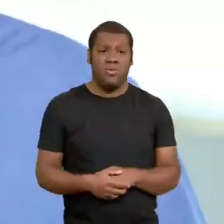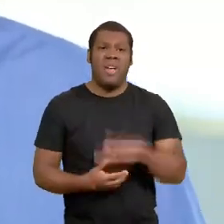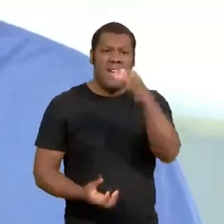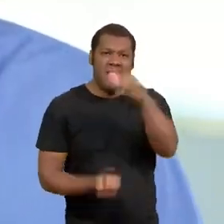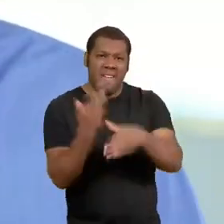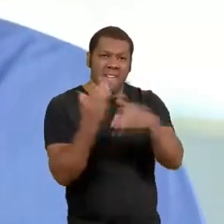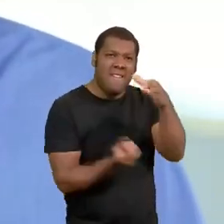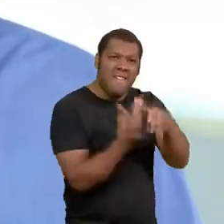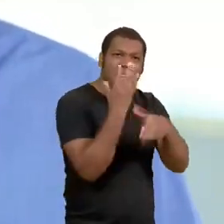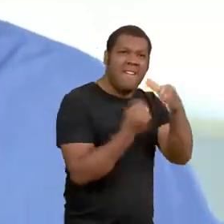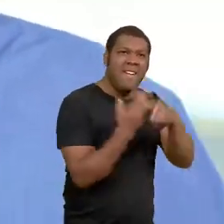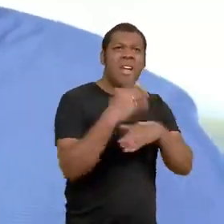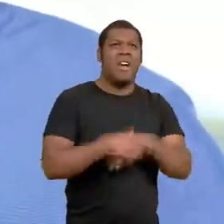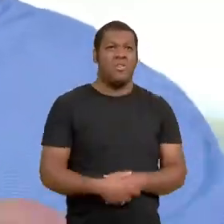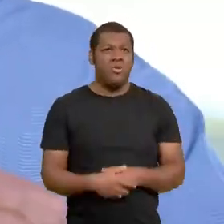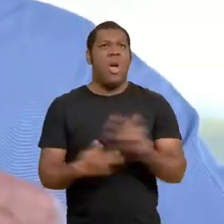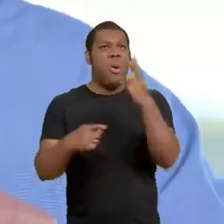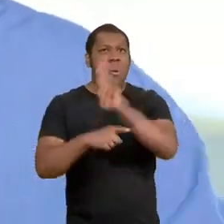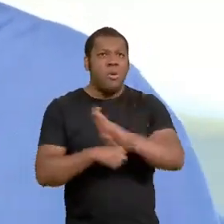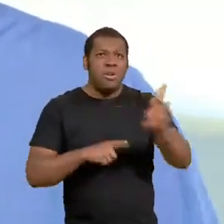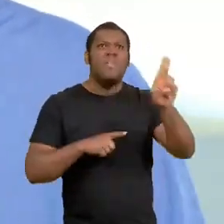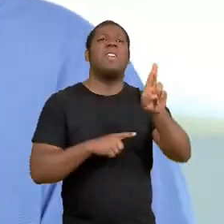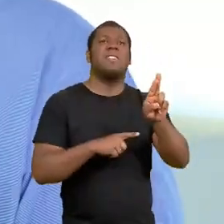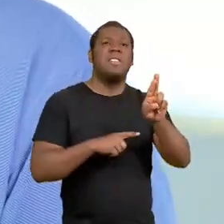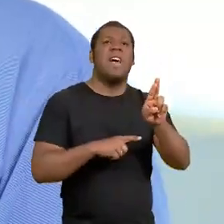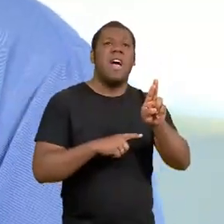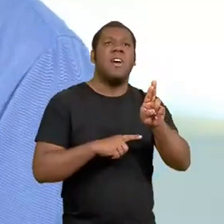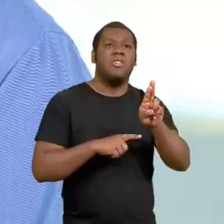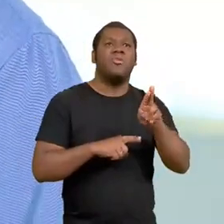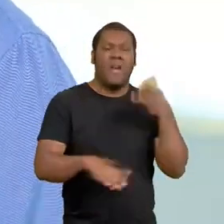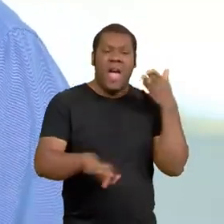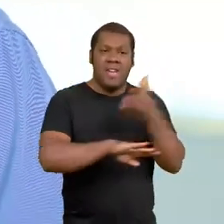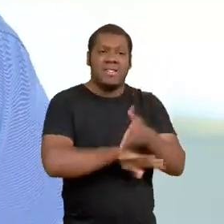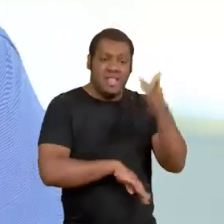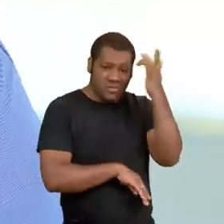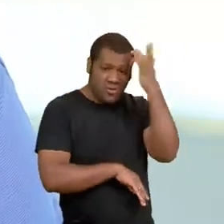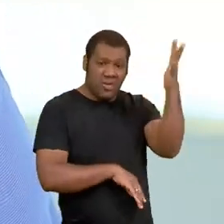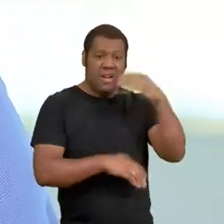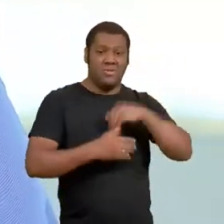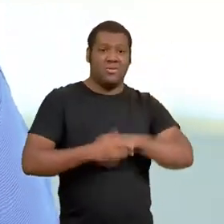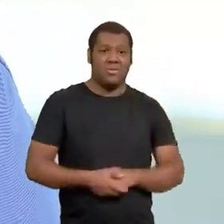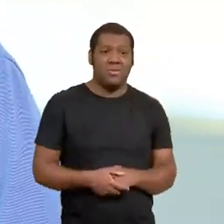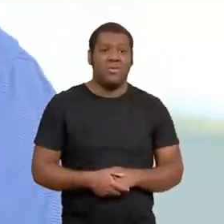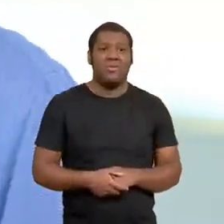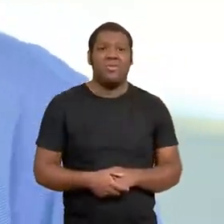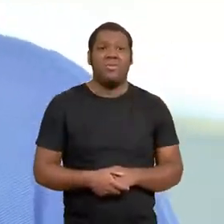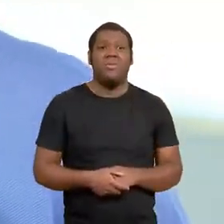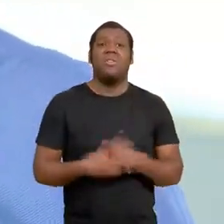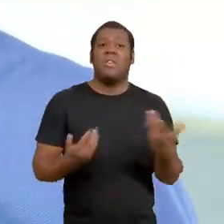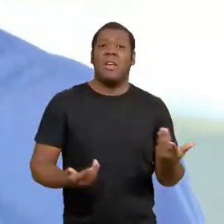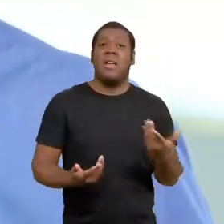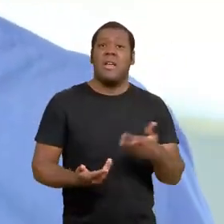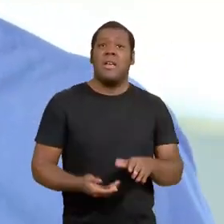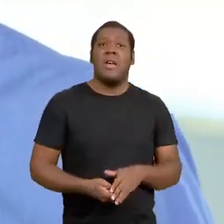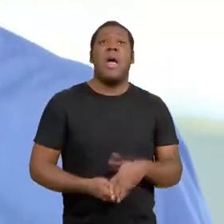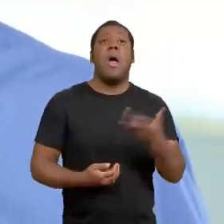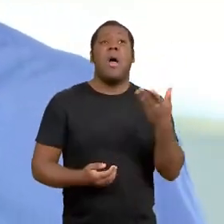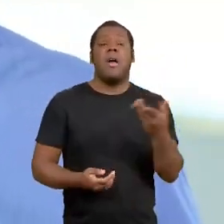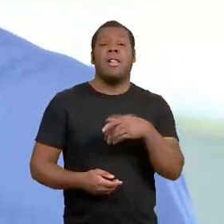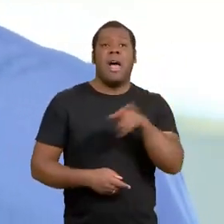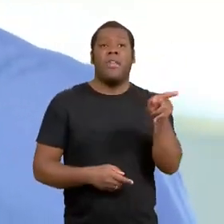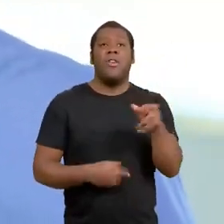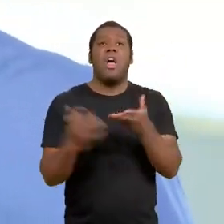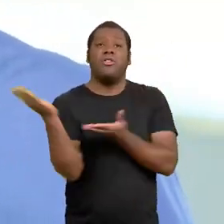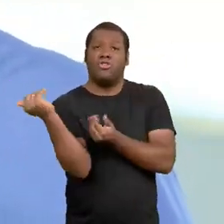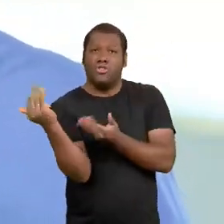universidade para que a gente crie como oferecer uma bandeja de oportunidade para essa juventude não perder